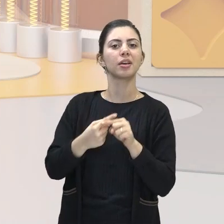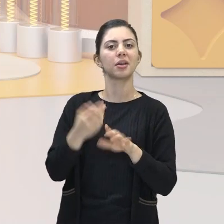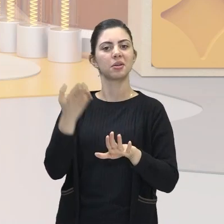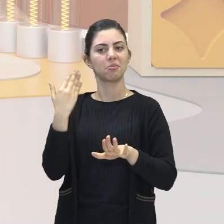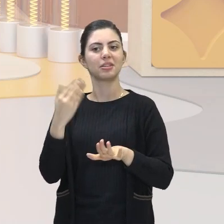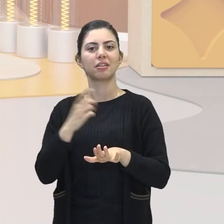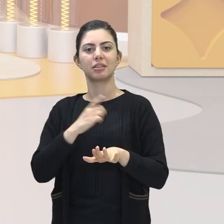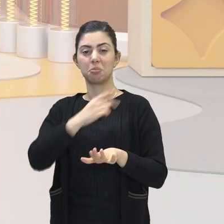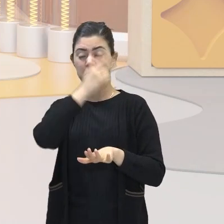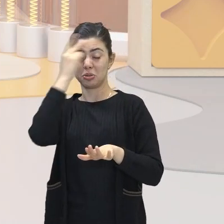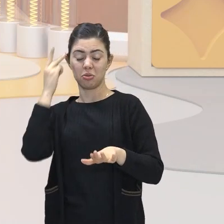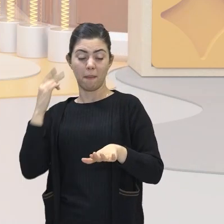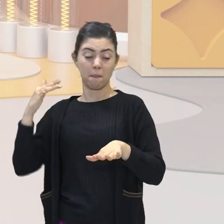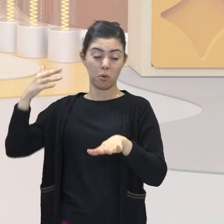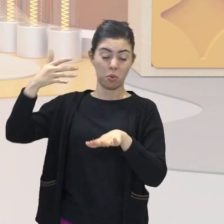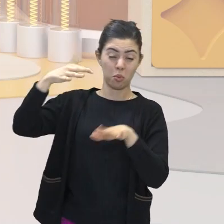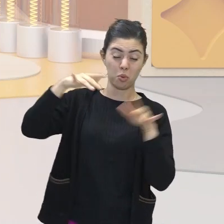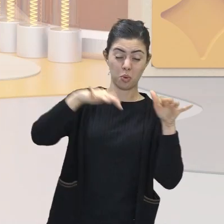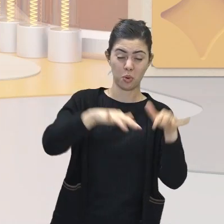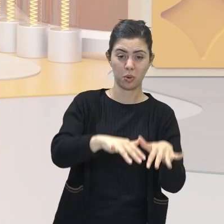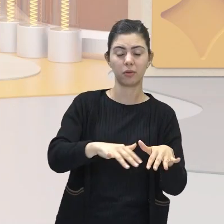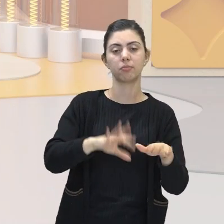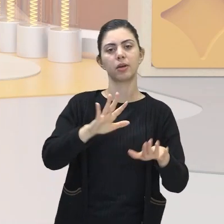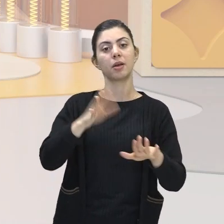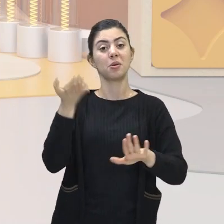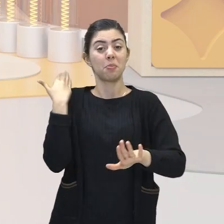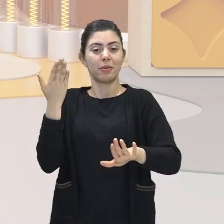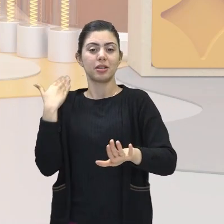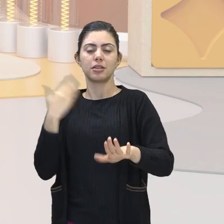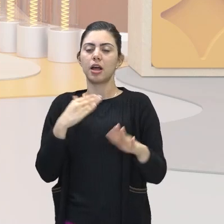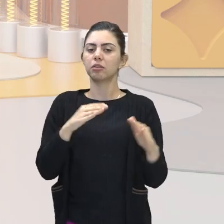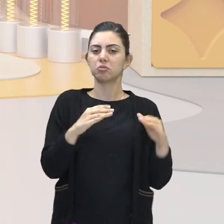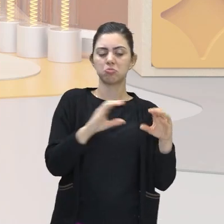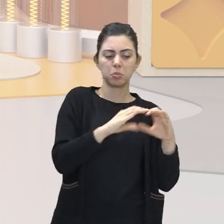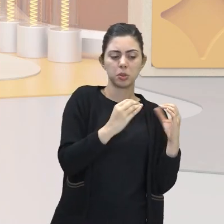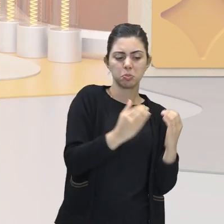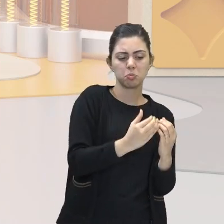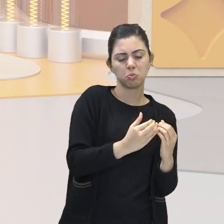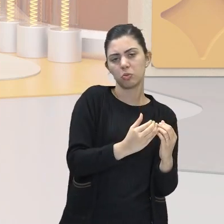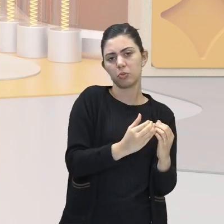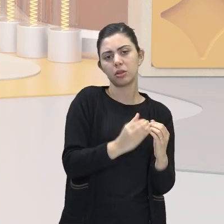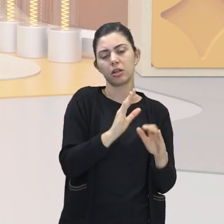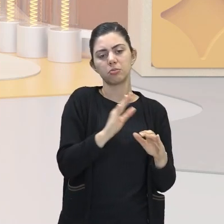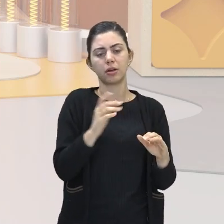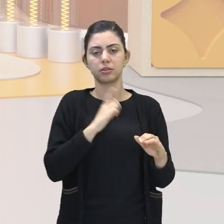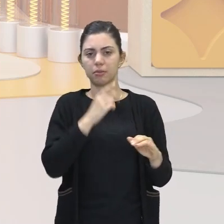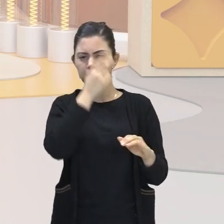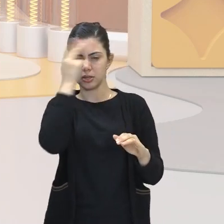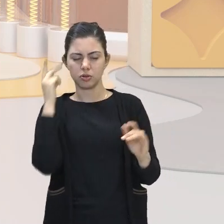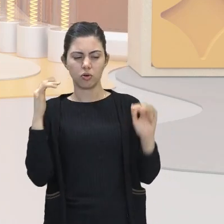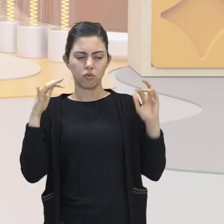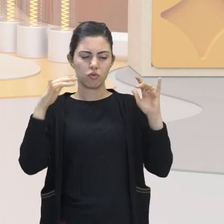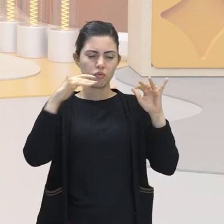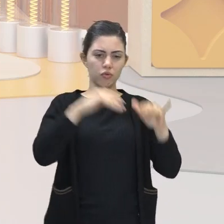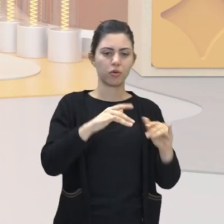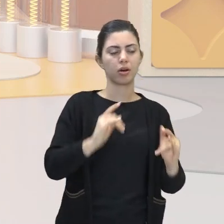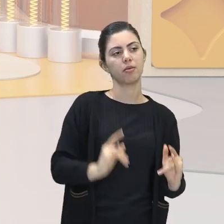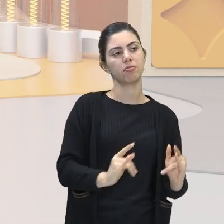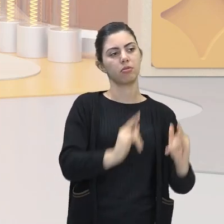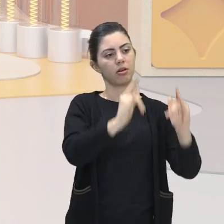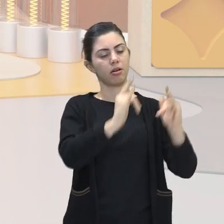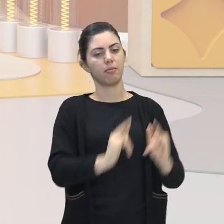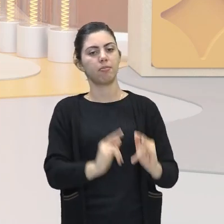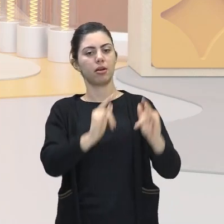pequena vizinhança, uma pequena comunidade, foi se modificando com a quantidade de casas, com os prédios que vão aparecendo, com a rede de